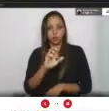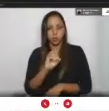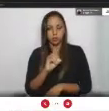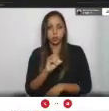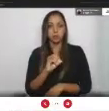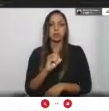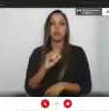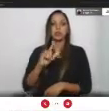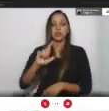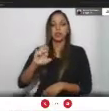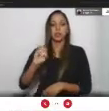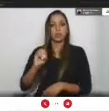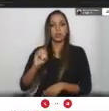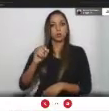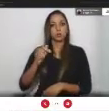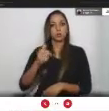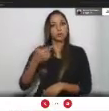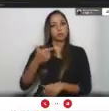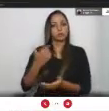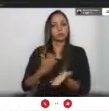secretário.